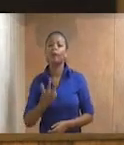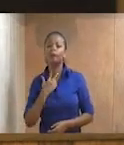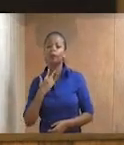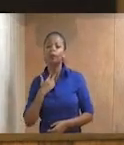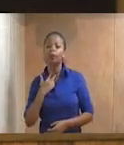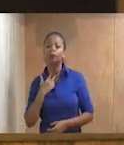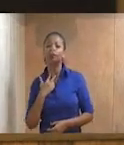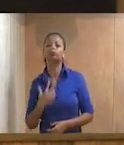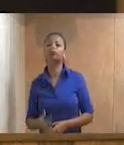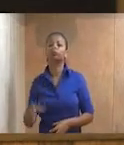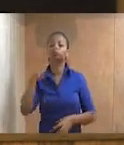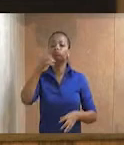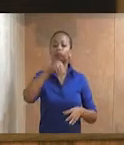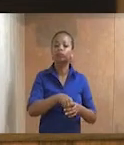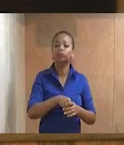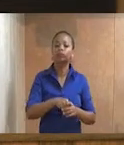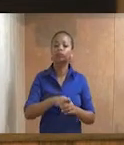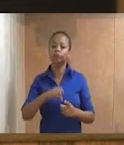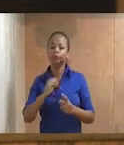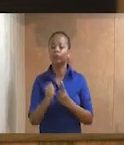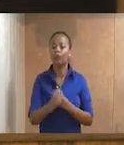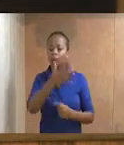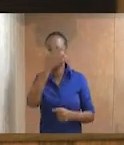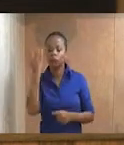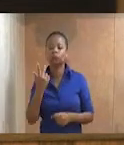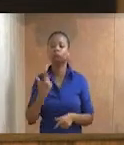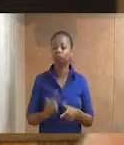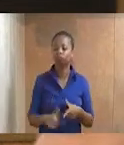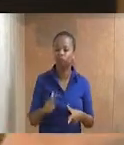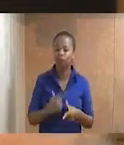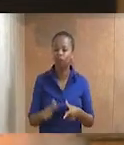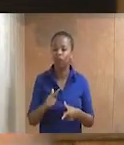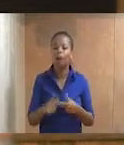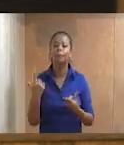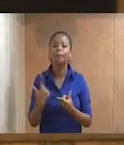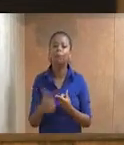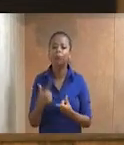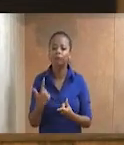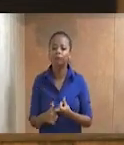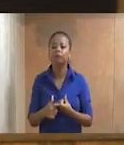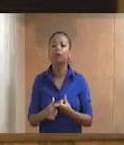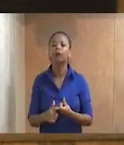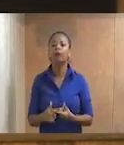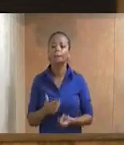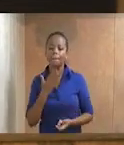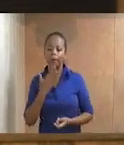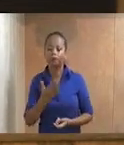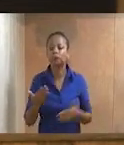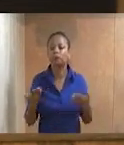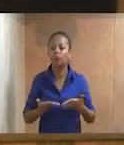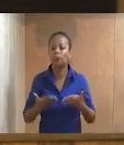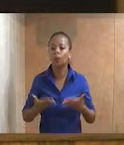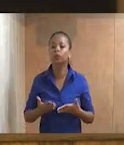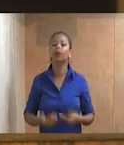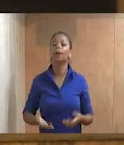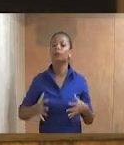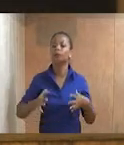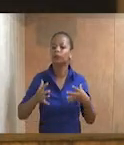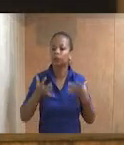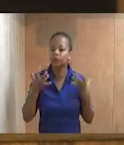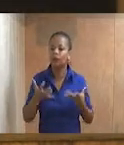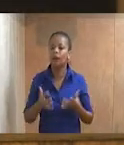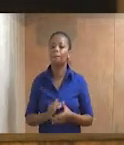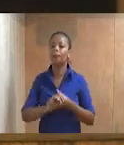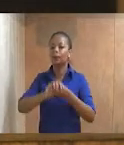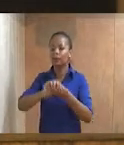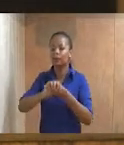nossa sociedade, nas suas problemáticas. Portanto, a minha citação é hoje homenagear e parabenizar todos os índios que